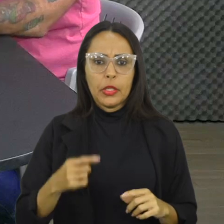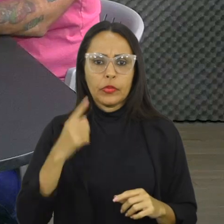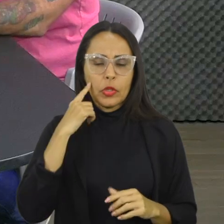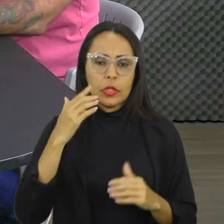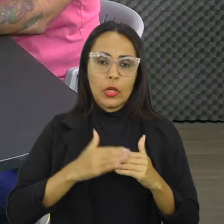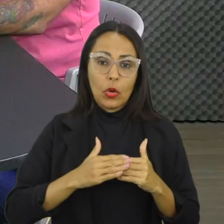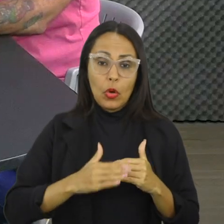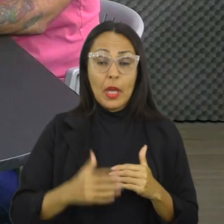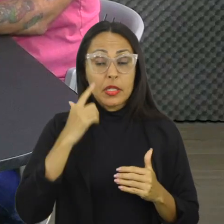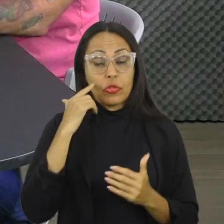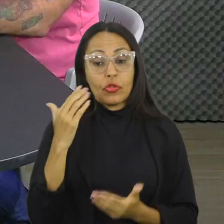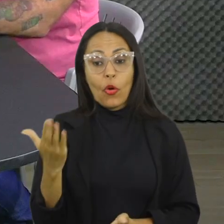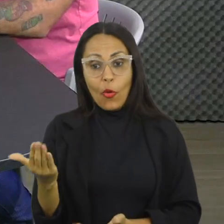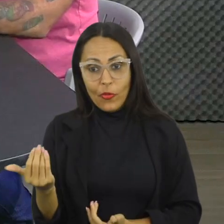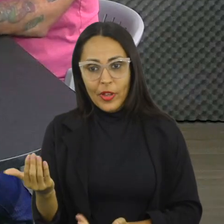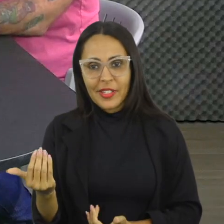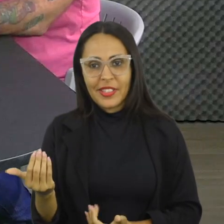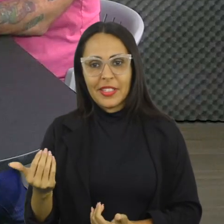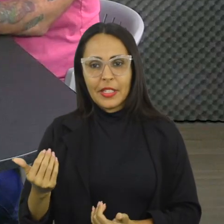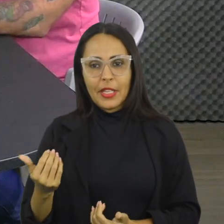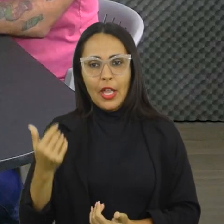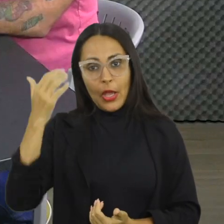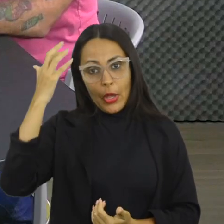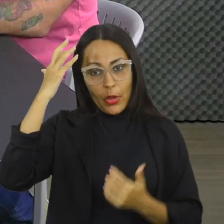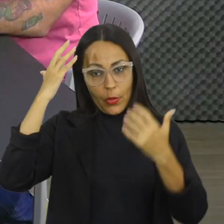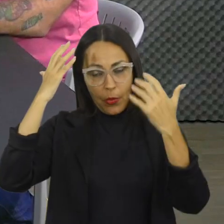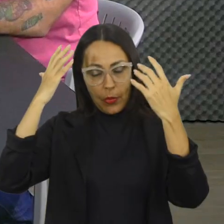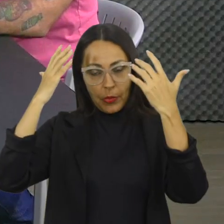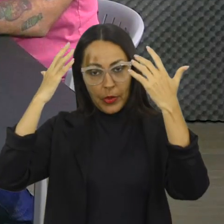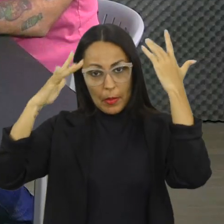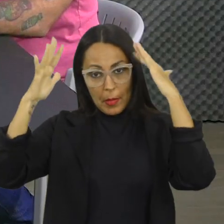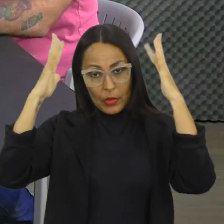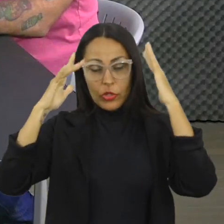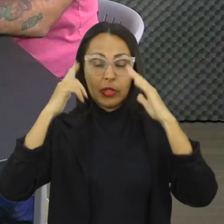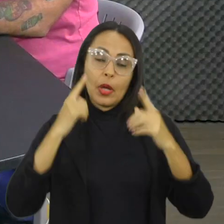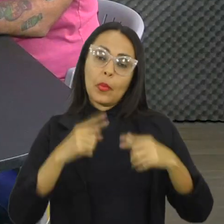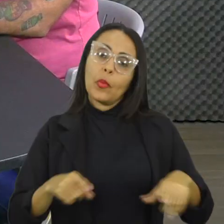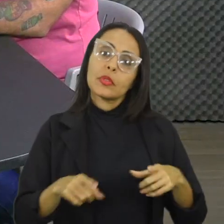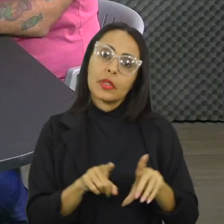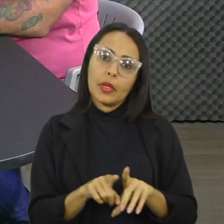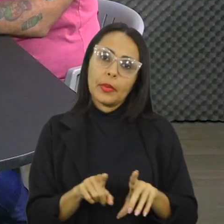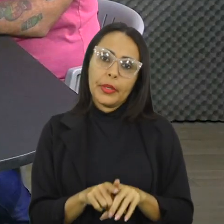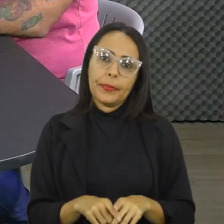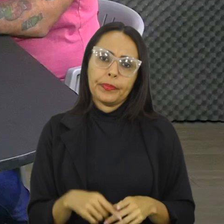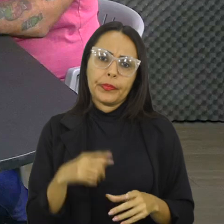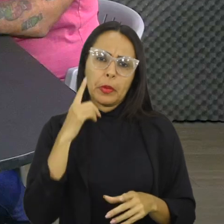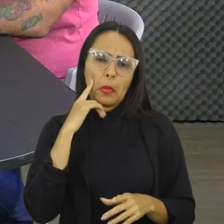começa muito jovem, né? Eu imagino que na música se comece muito jovem, Sim. né? Olha, eu vou